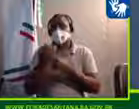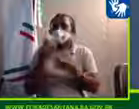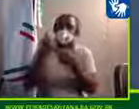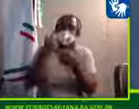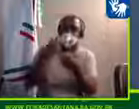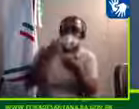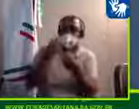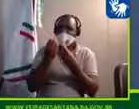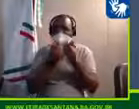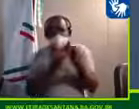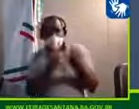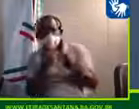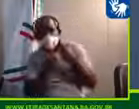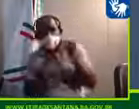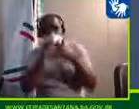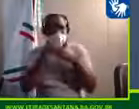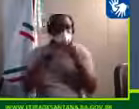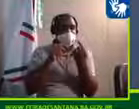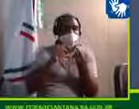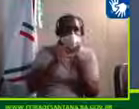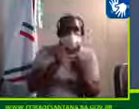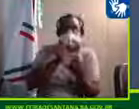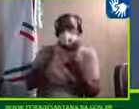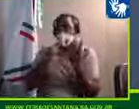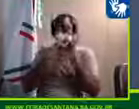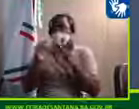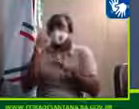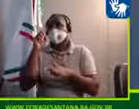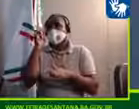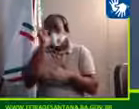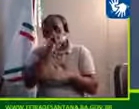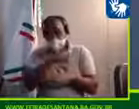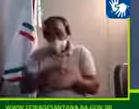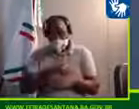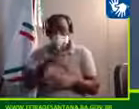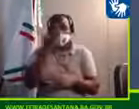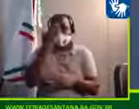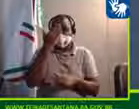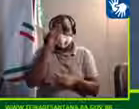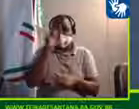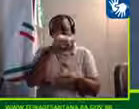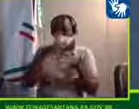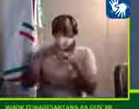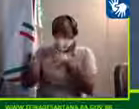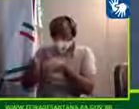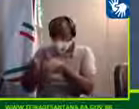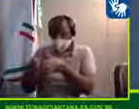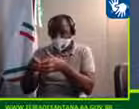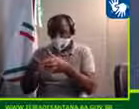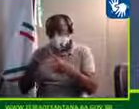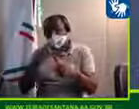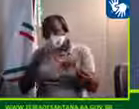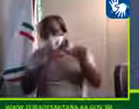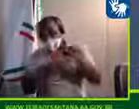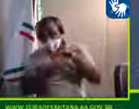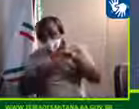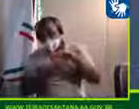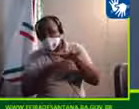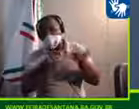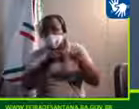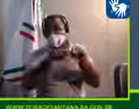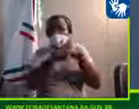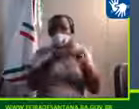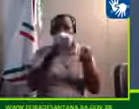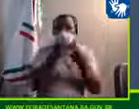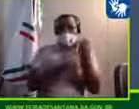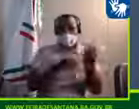que é possível ser feito. Mas o que mais dificulta é uma relação entre o sindicato e as empresas, e baseadas numa